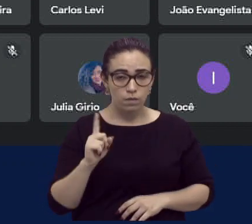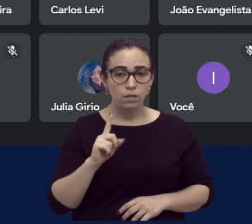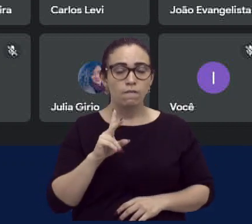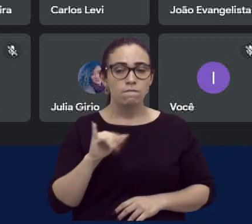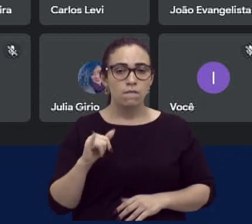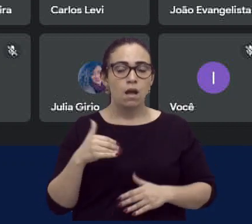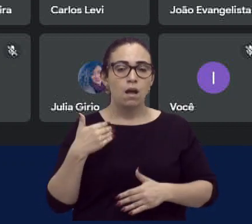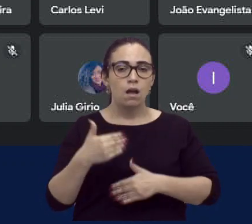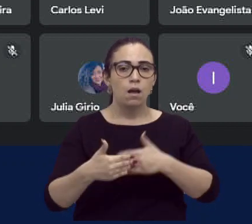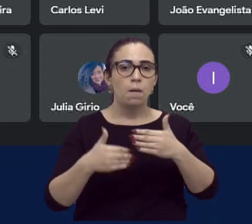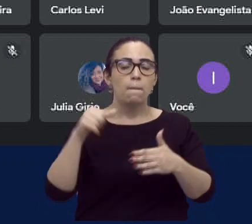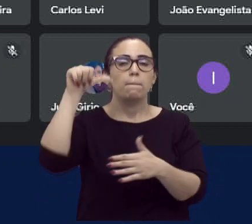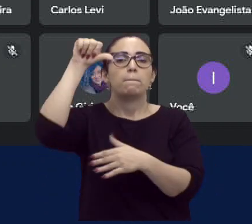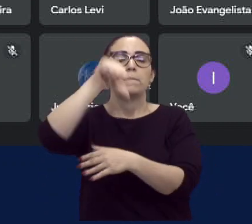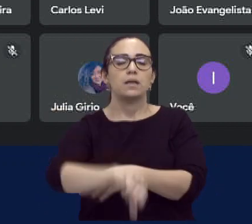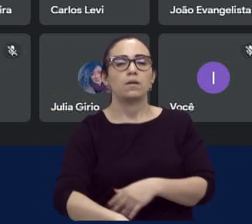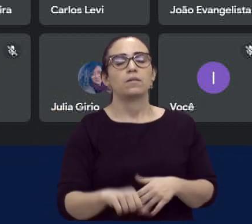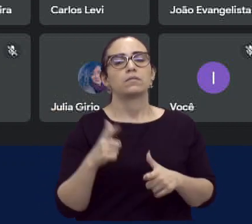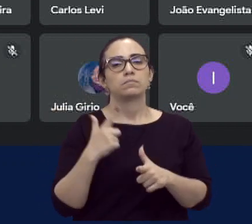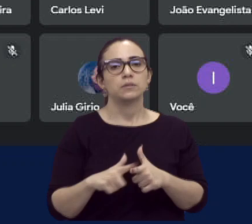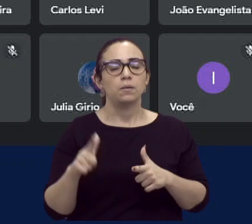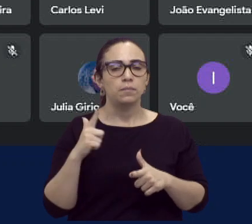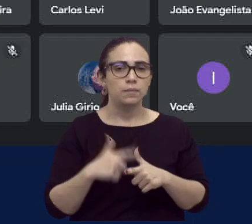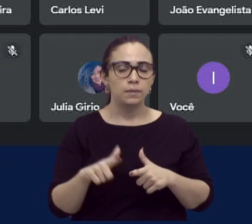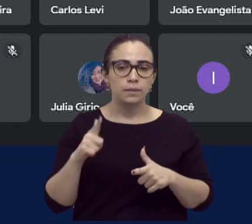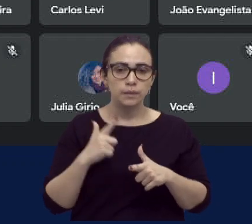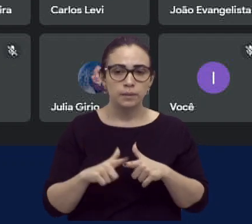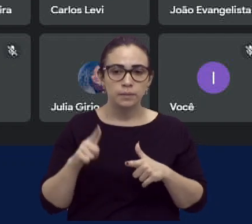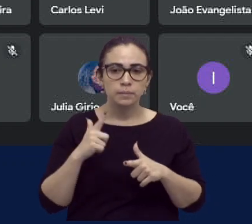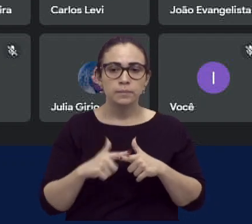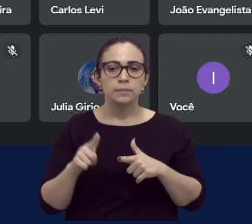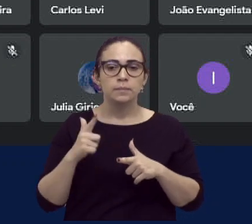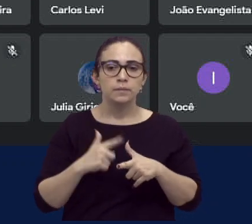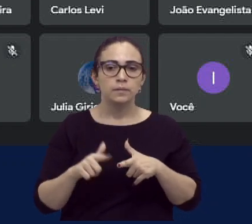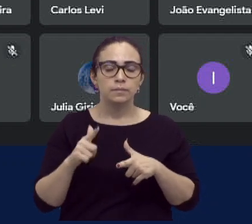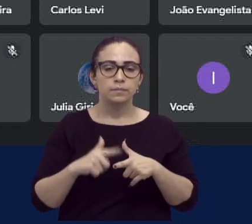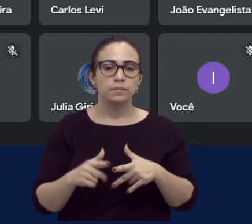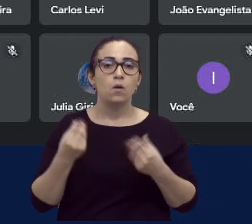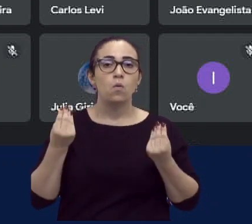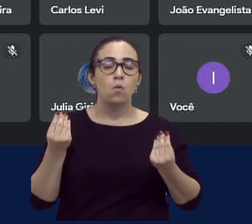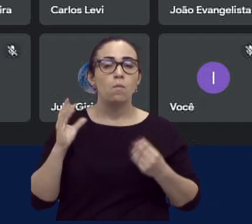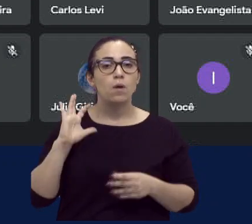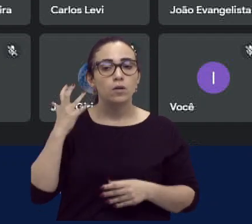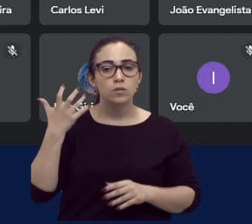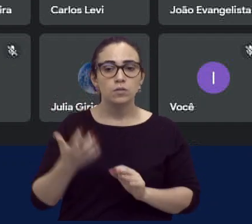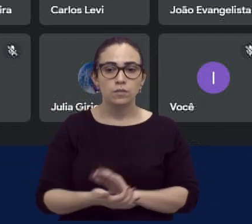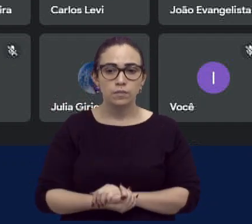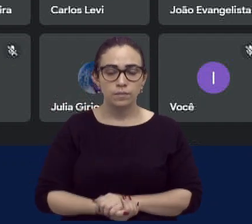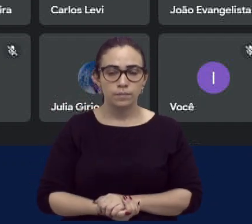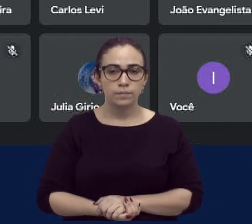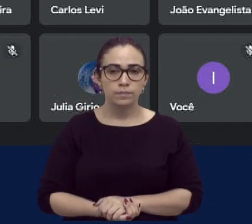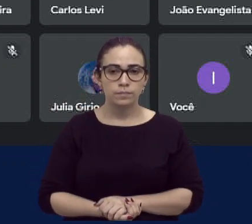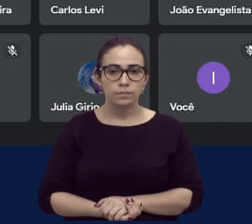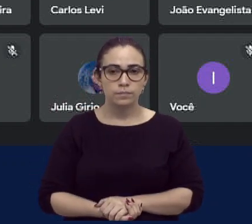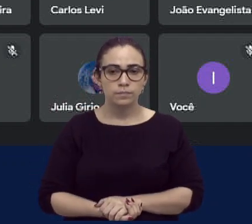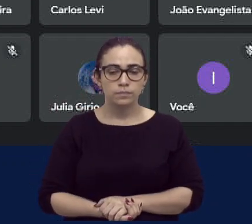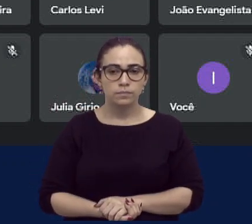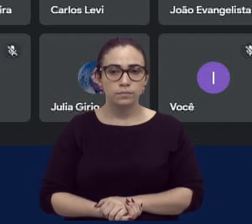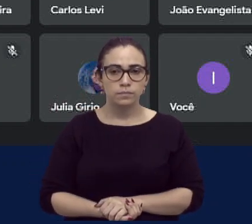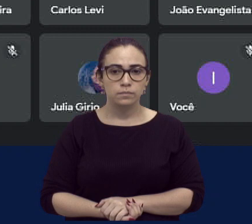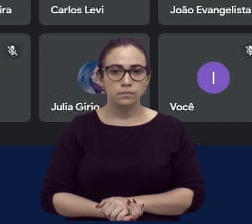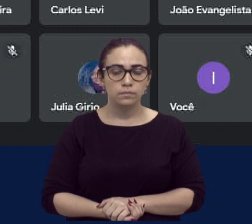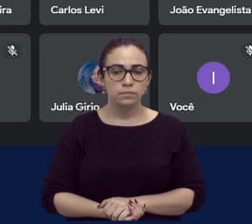a crescer de modo que você não consegue resolvê-los. E do que você